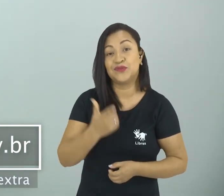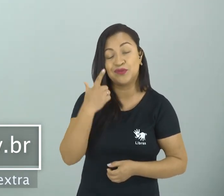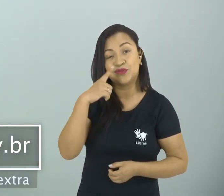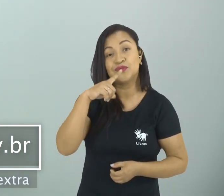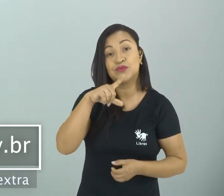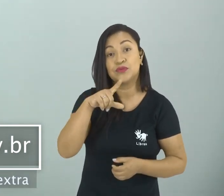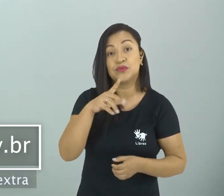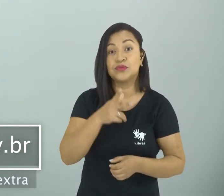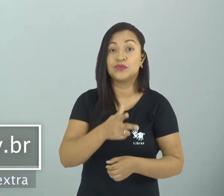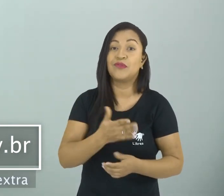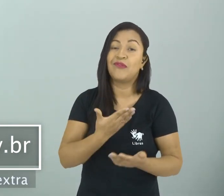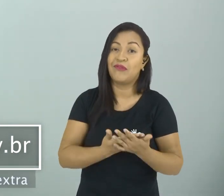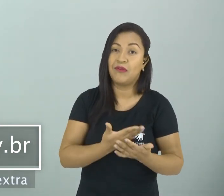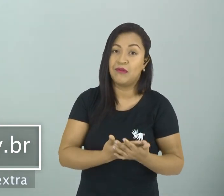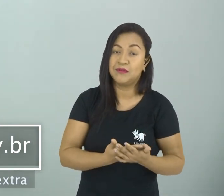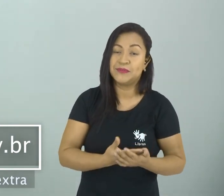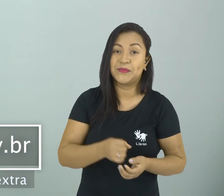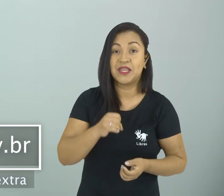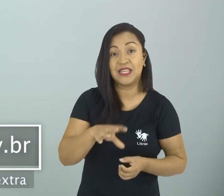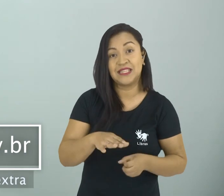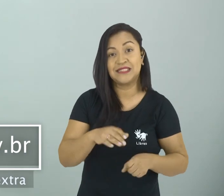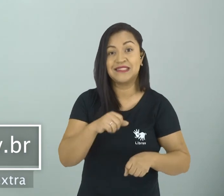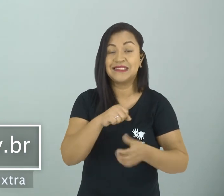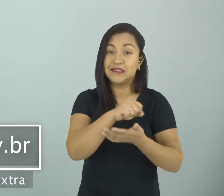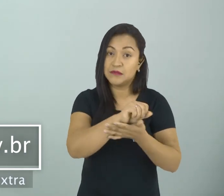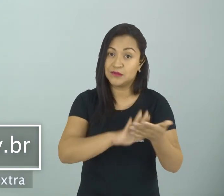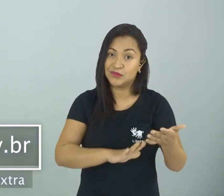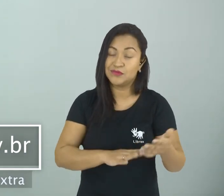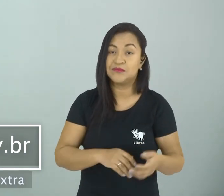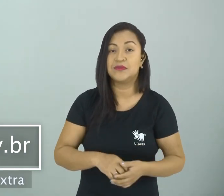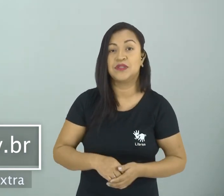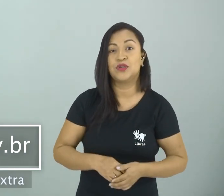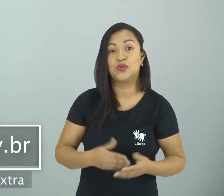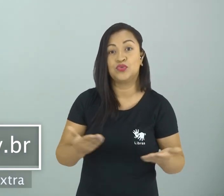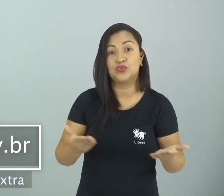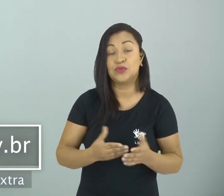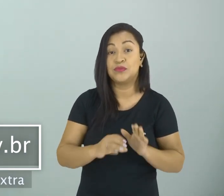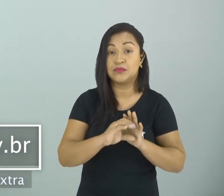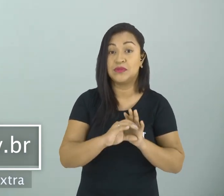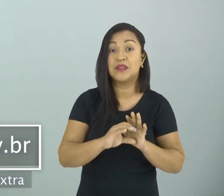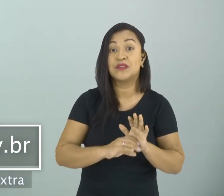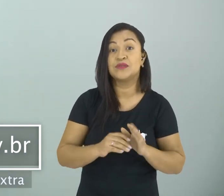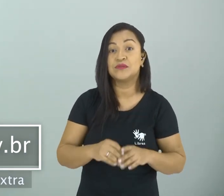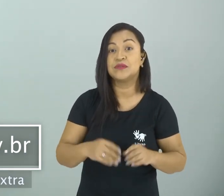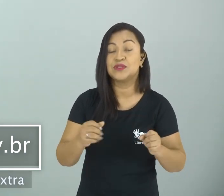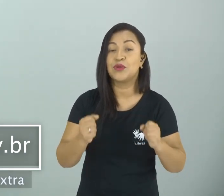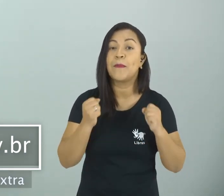a aula e quiserem ter acesso a mais materiais sobre esse conteúdo, vocês